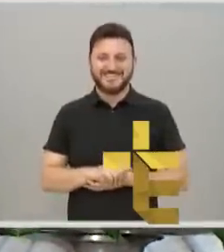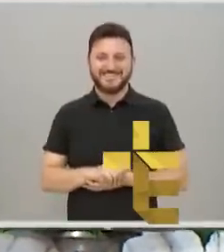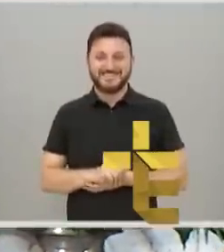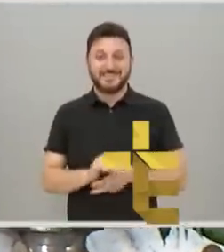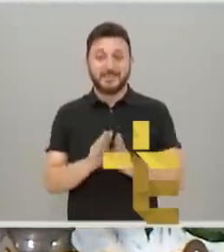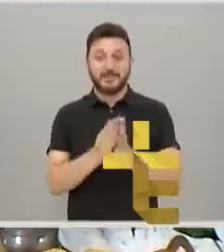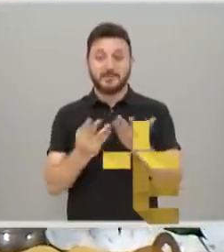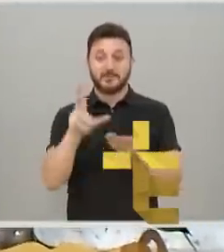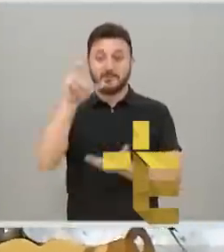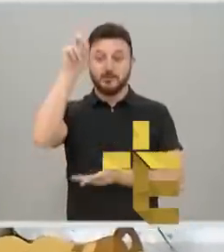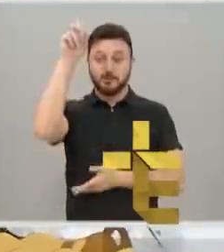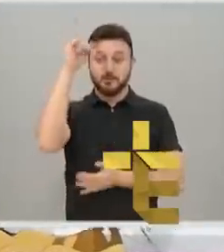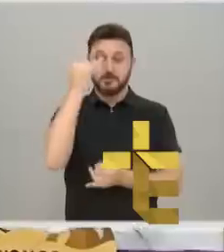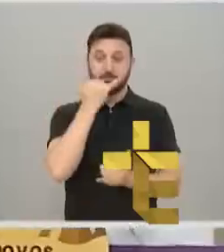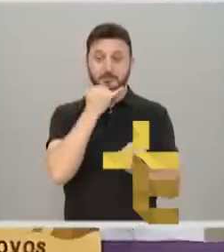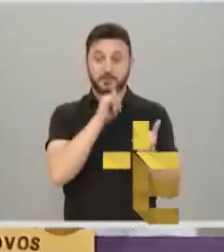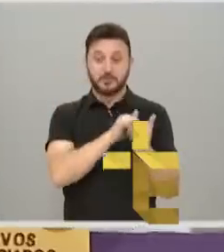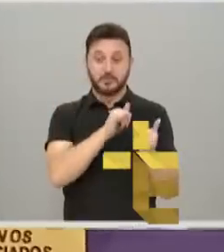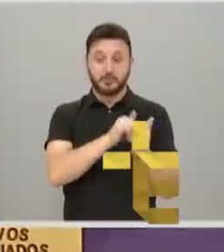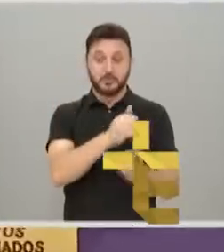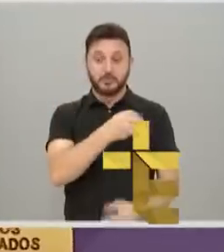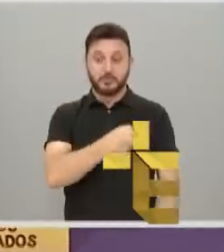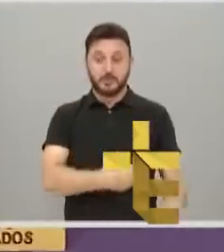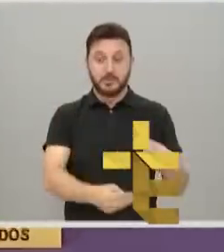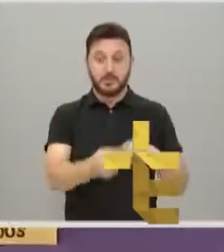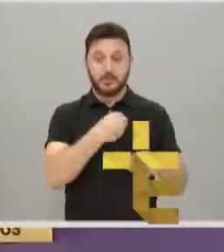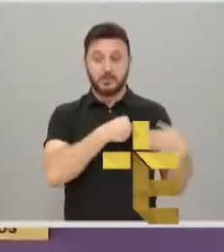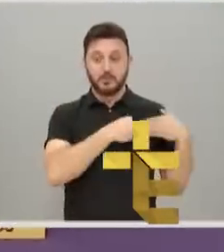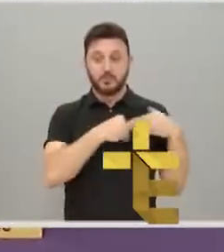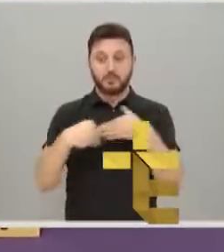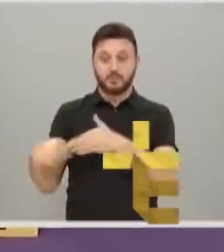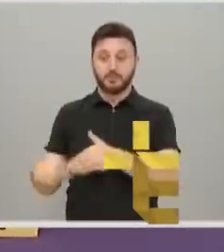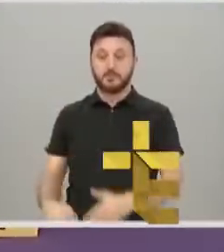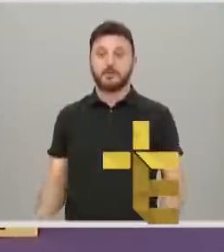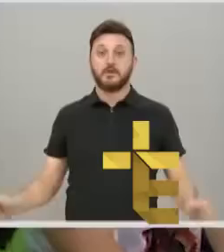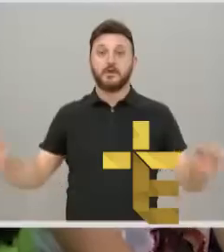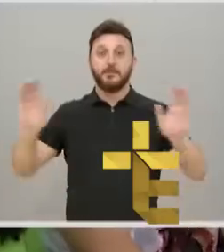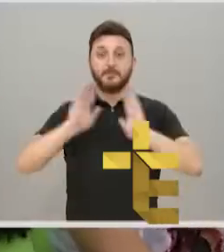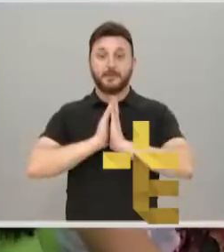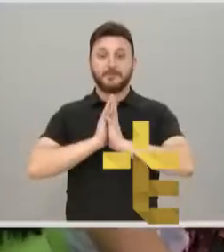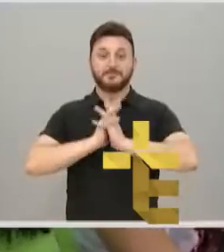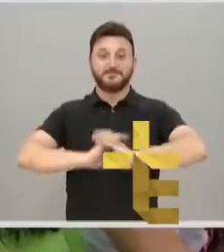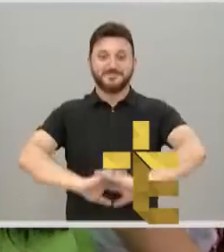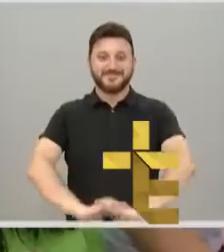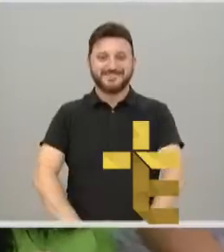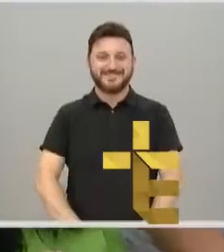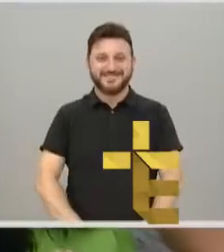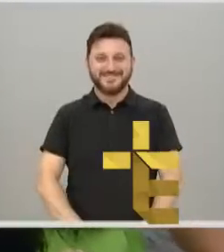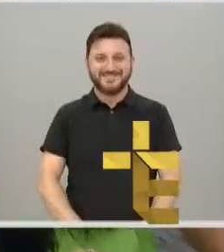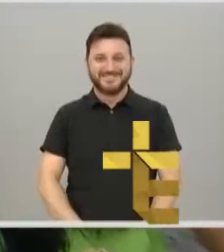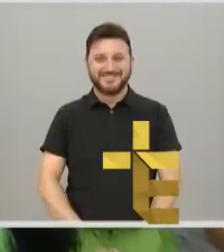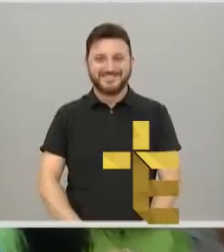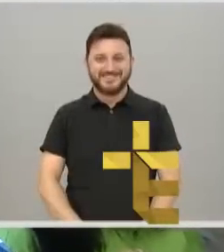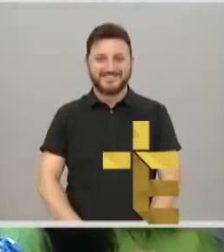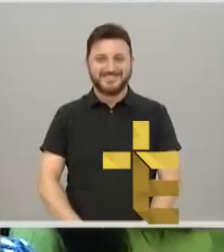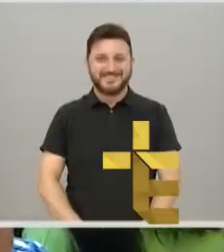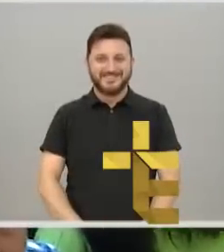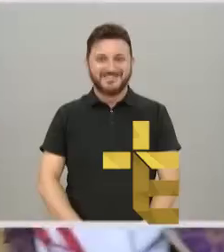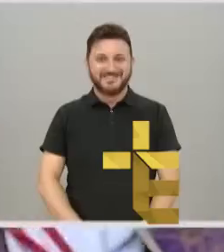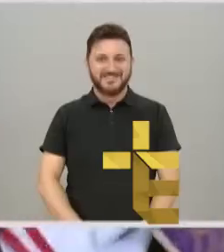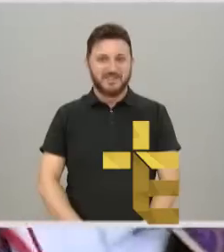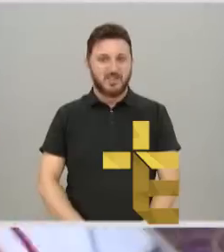Que a palavra de Deus perdoe os nossos pecados. Amém. Nem toda